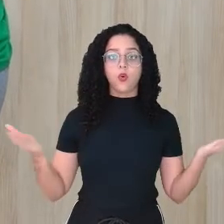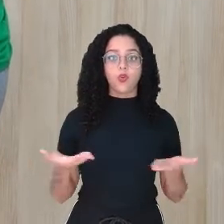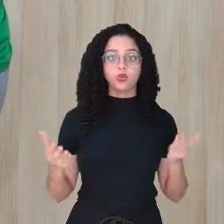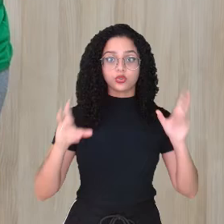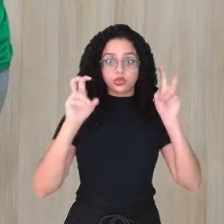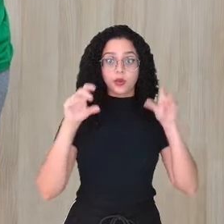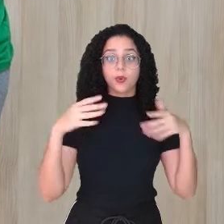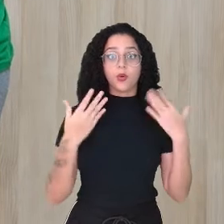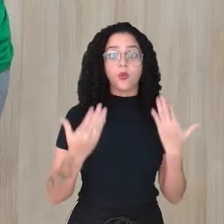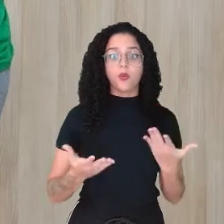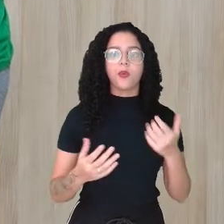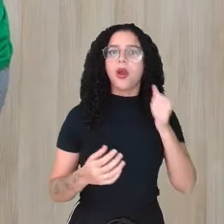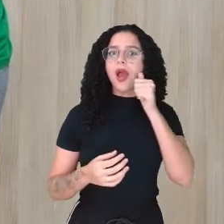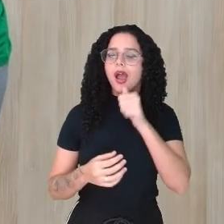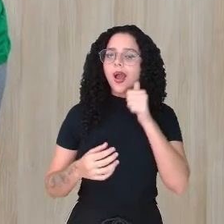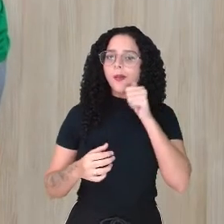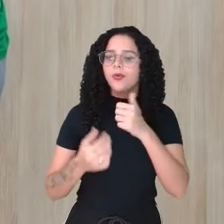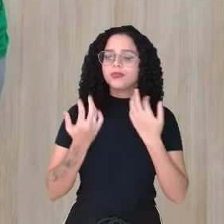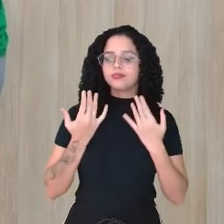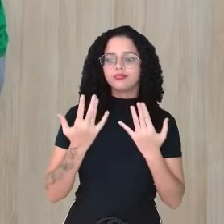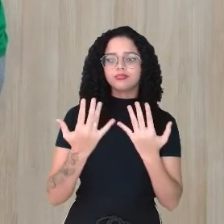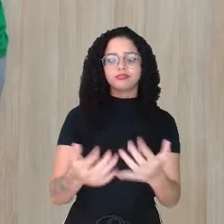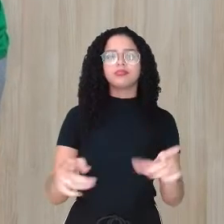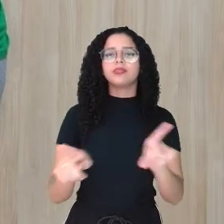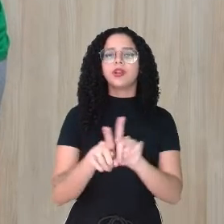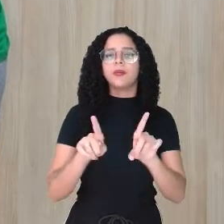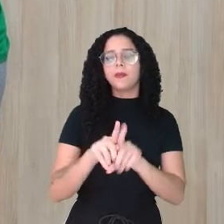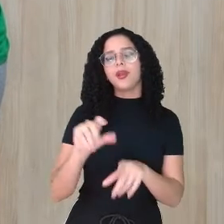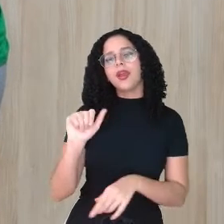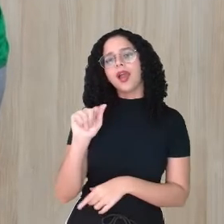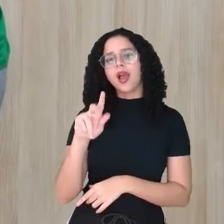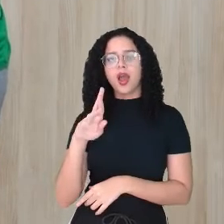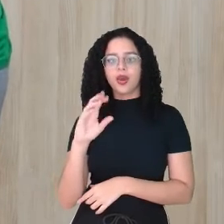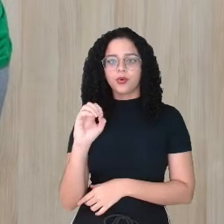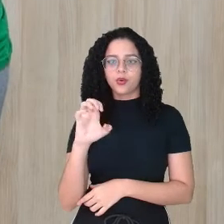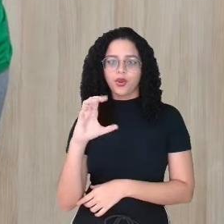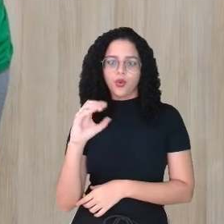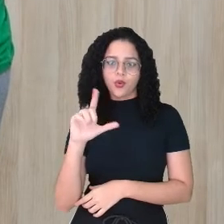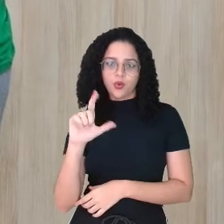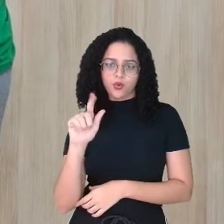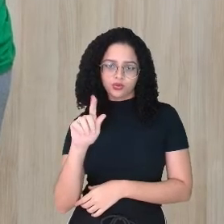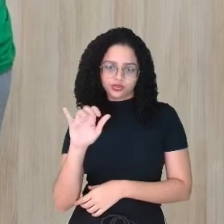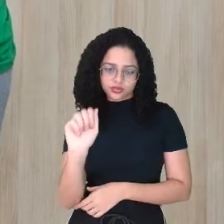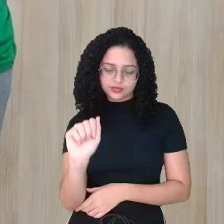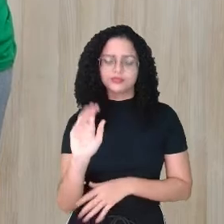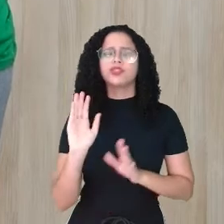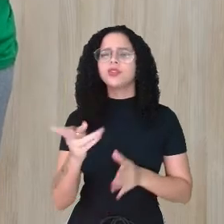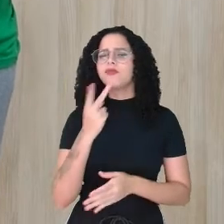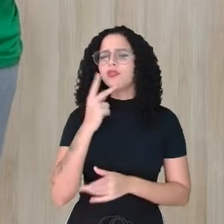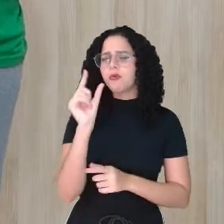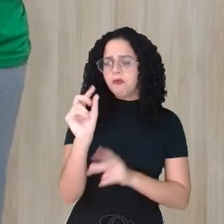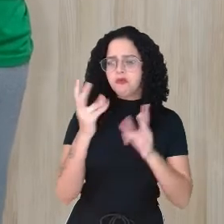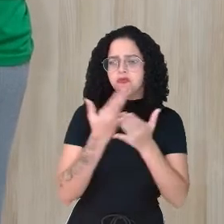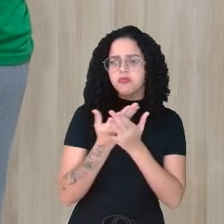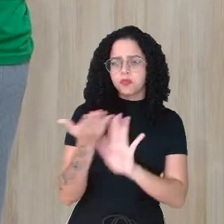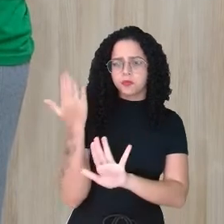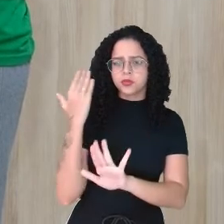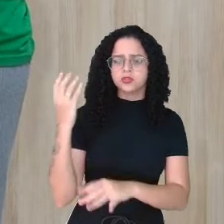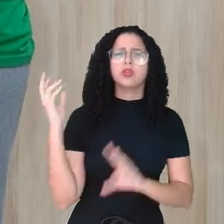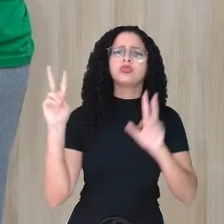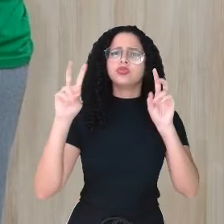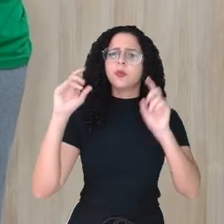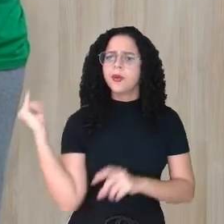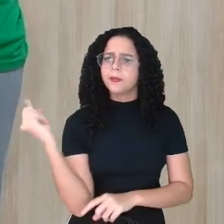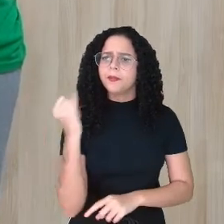aula é a mulher campesina e a agroecologia. A gente já falou um pouquinho na aula anterior sobre a importância, né,